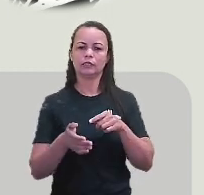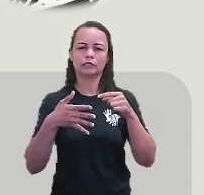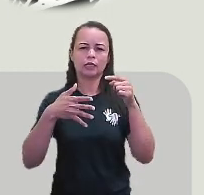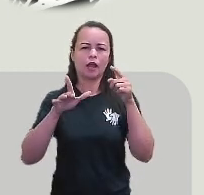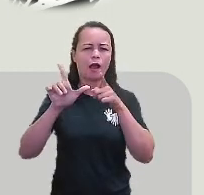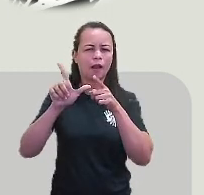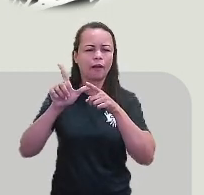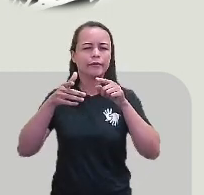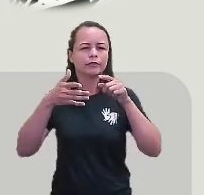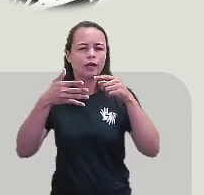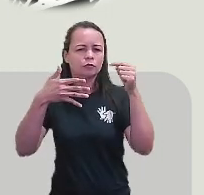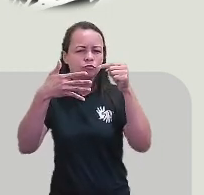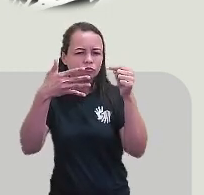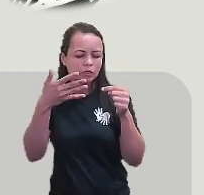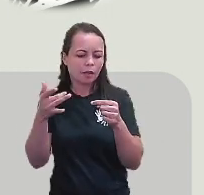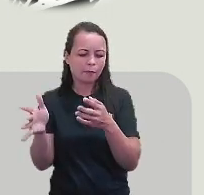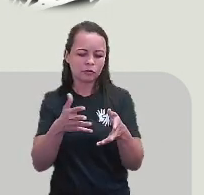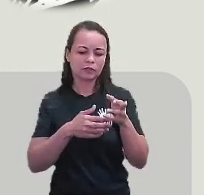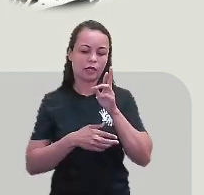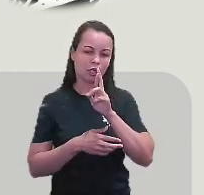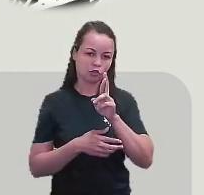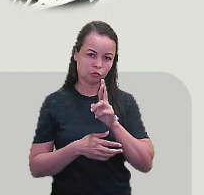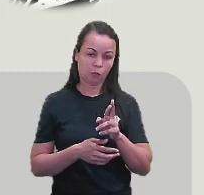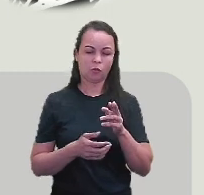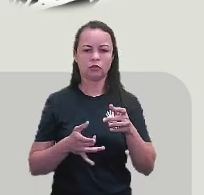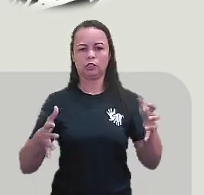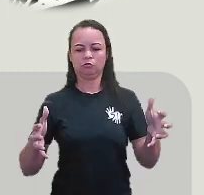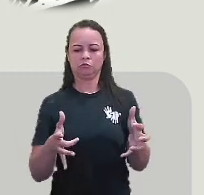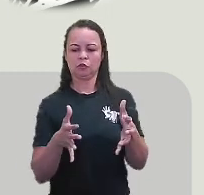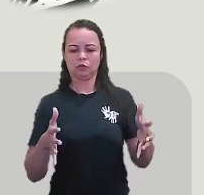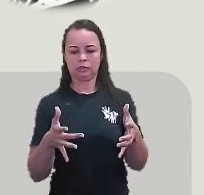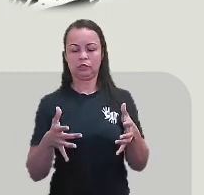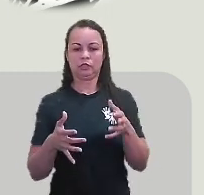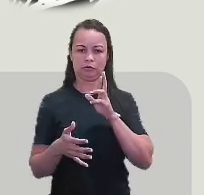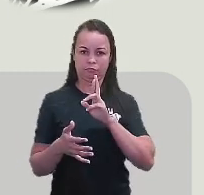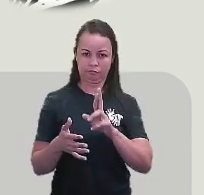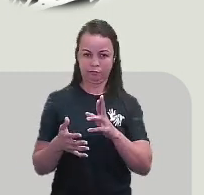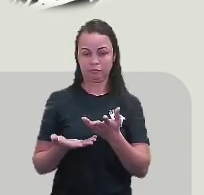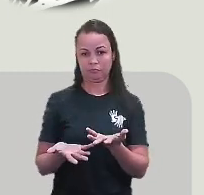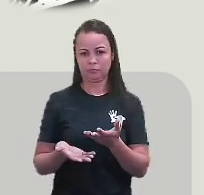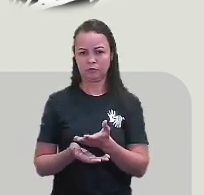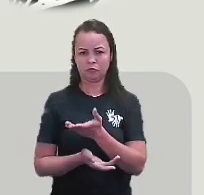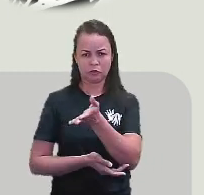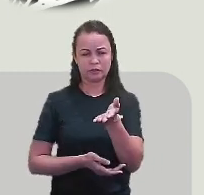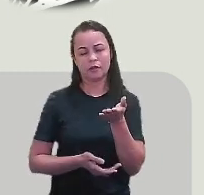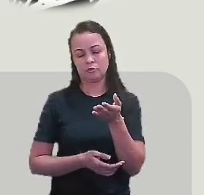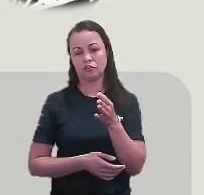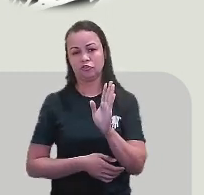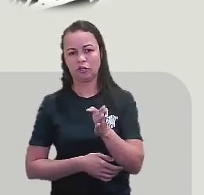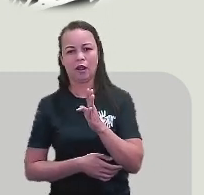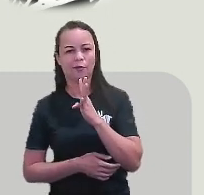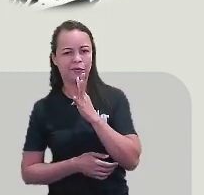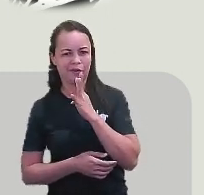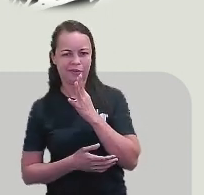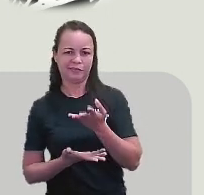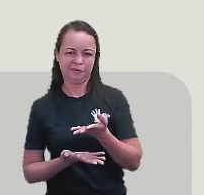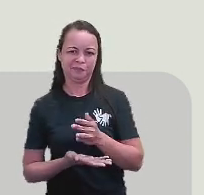Asa Branca de Luiz Gonzaga e responda as questões a seguir. Essa música você já todo conhece, tenho